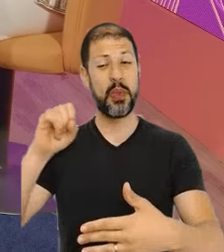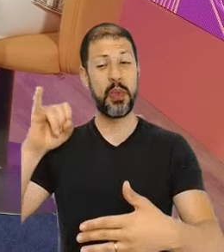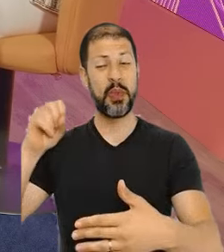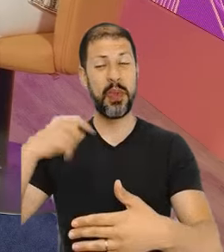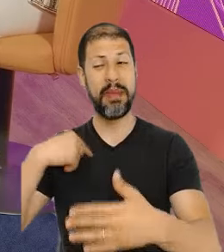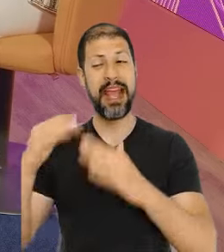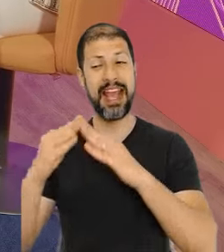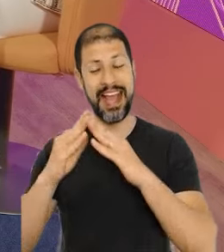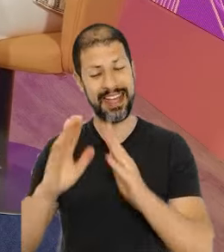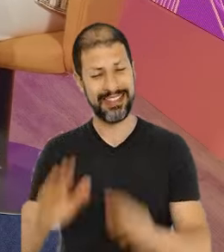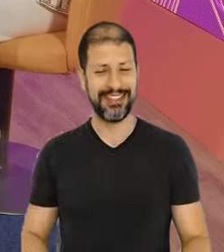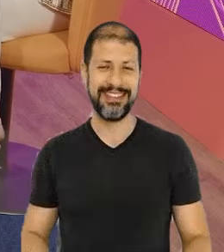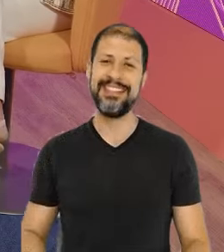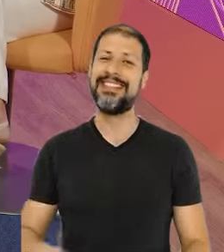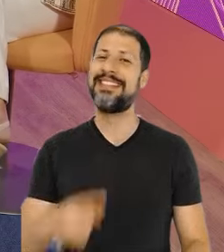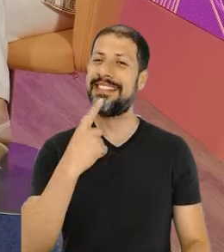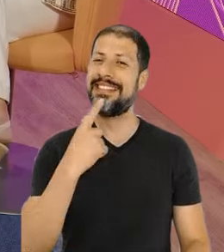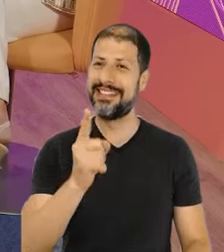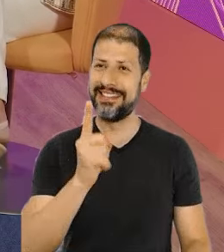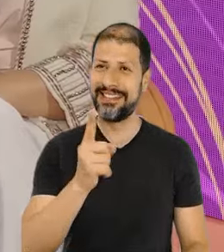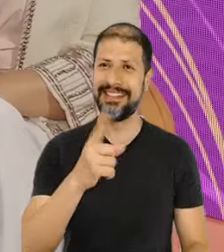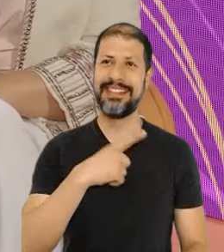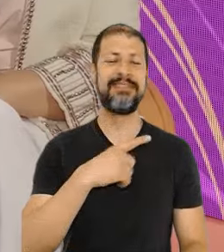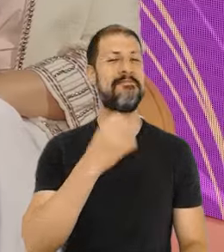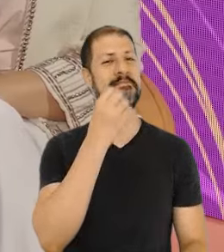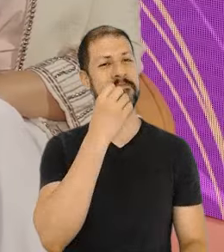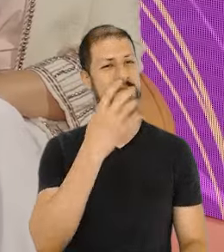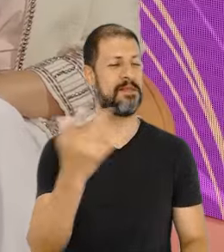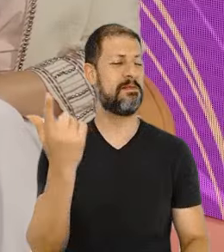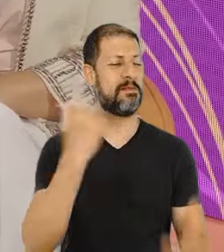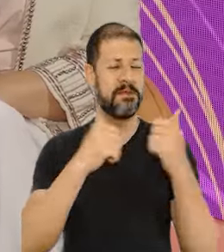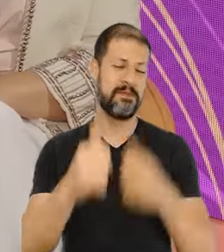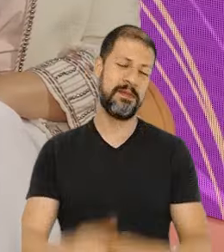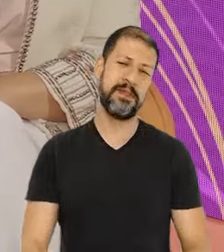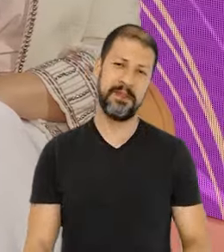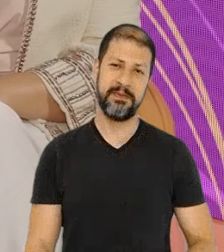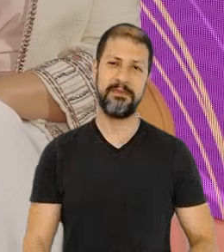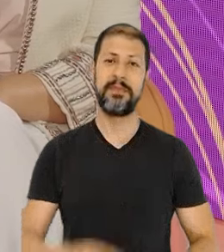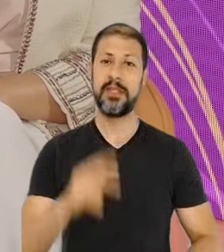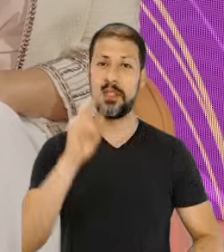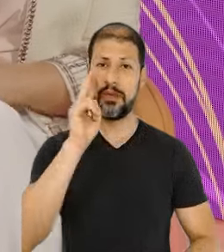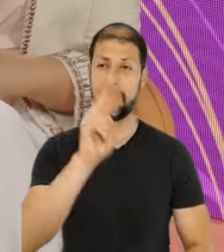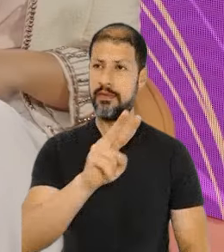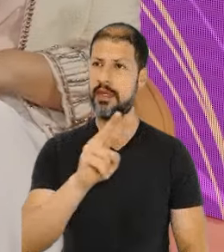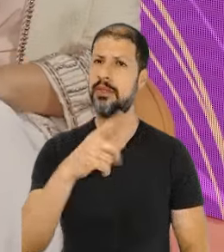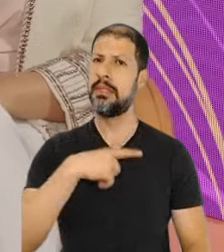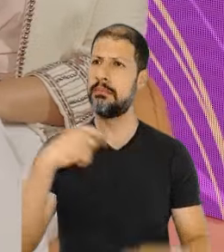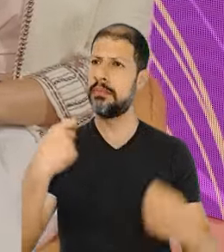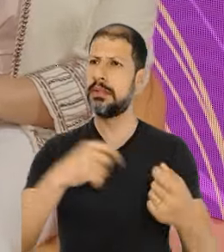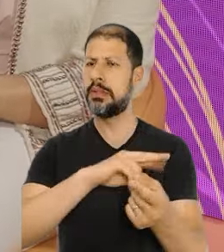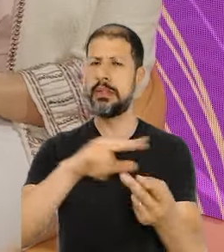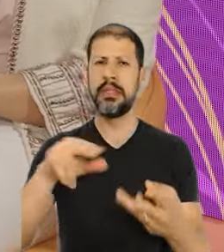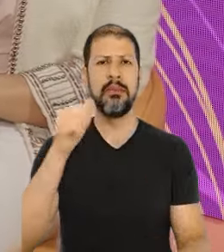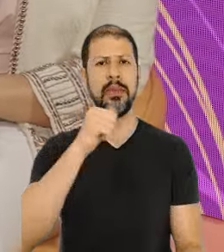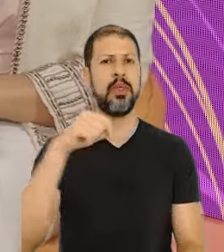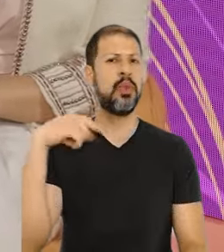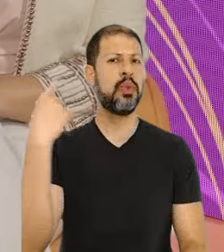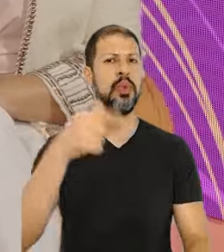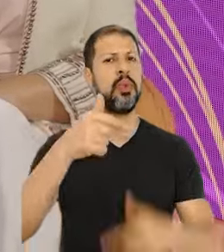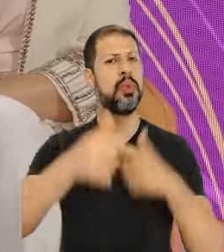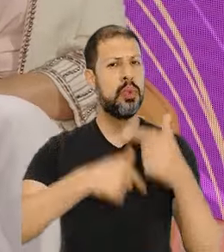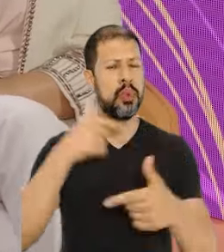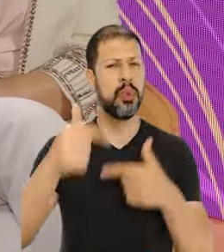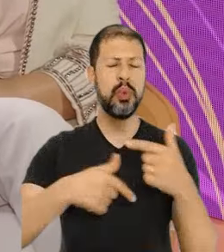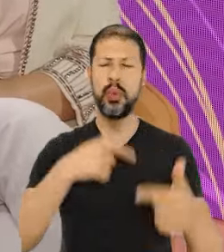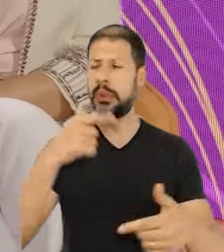minha casa pris olha e vou te falar Ana tá sendo um sucesso Eu imagino eu vejo é uma demanda né a mulherada tudo trabalhando